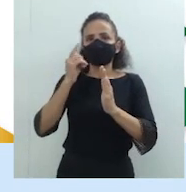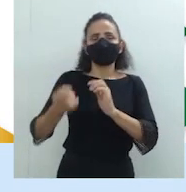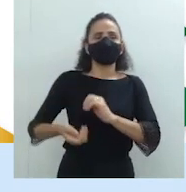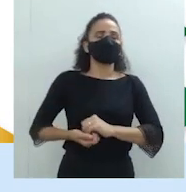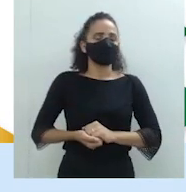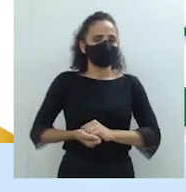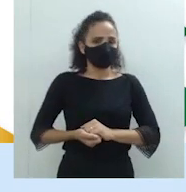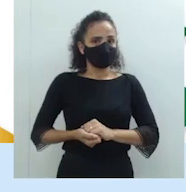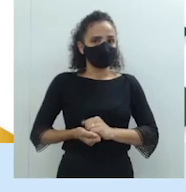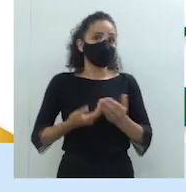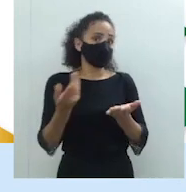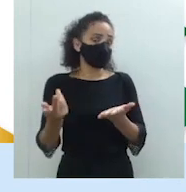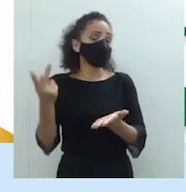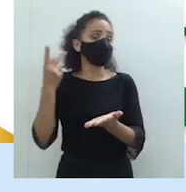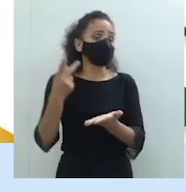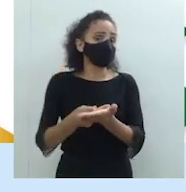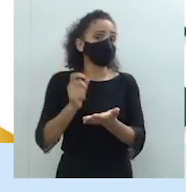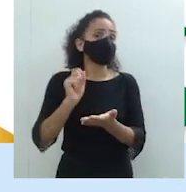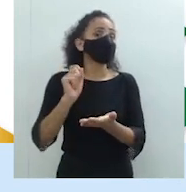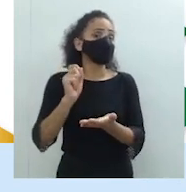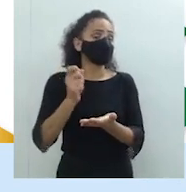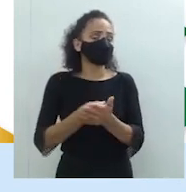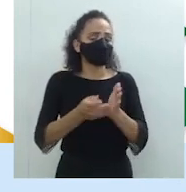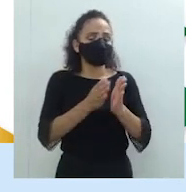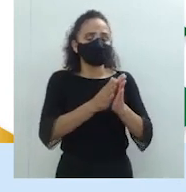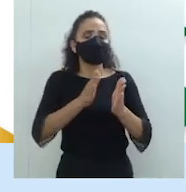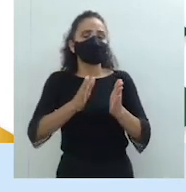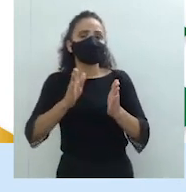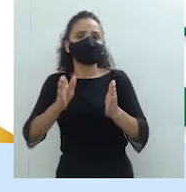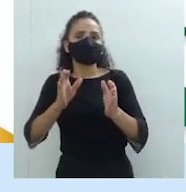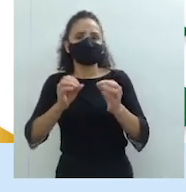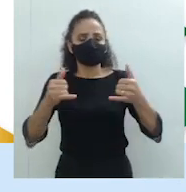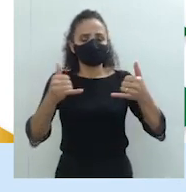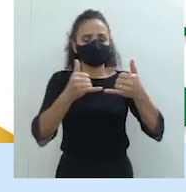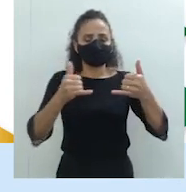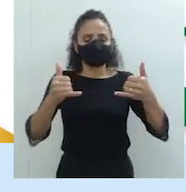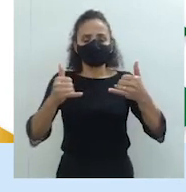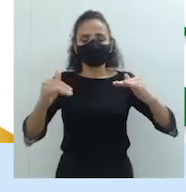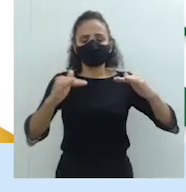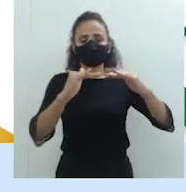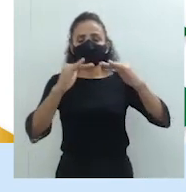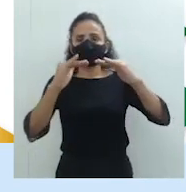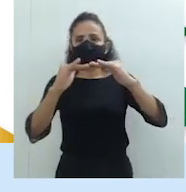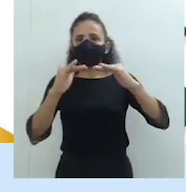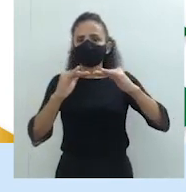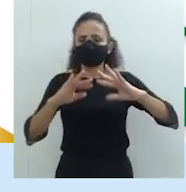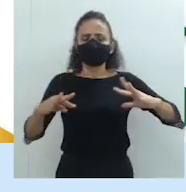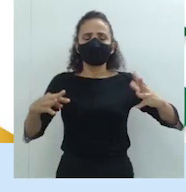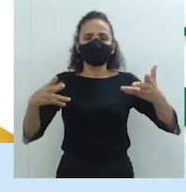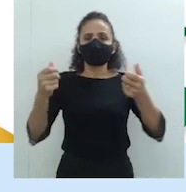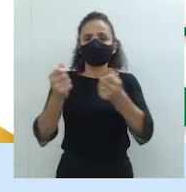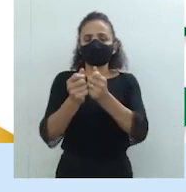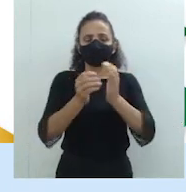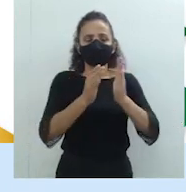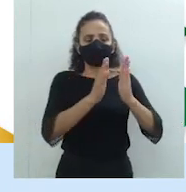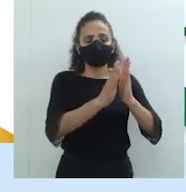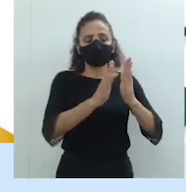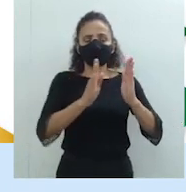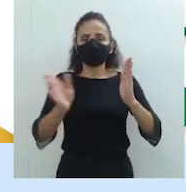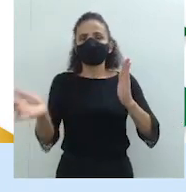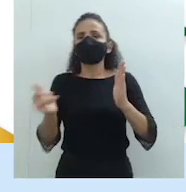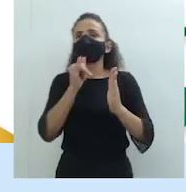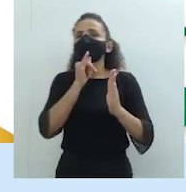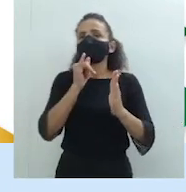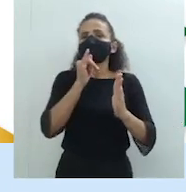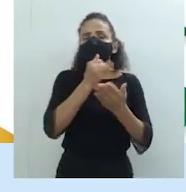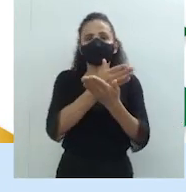circuito. Isso acontece para que haja uma tensão elétrica constante em todos os pontos. Um exemplo